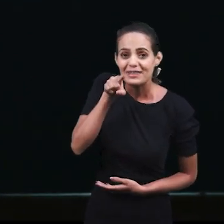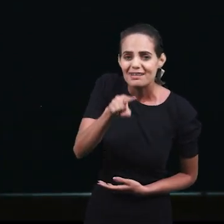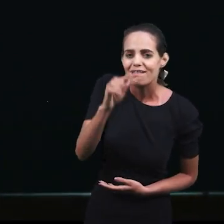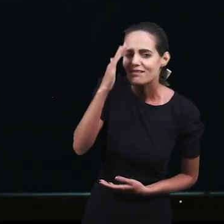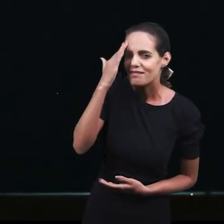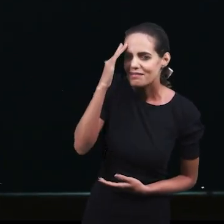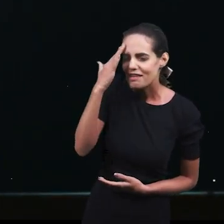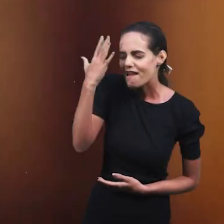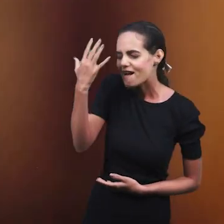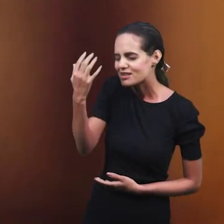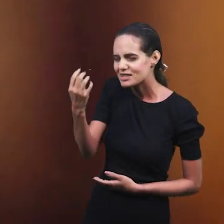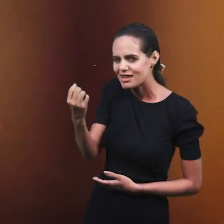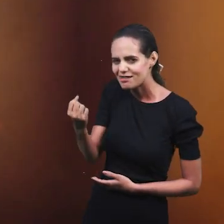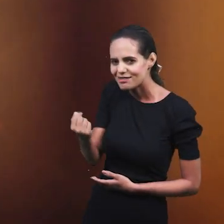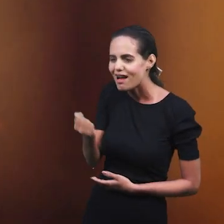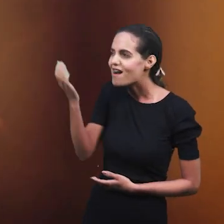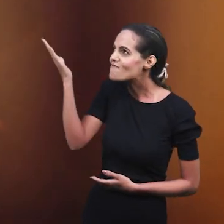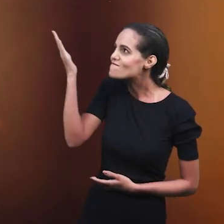Se abrires,